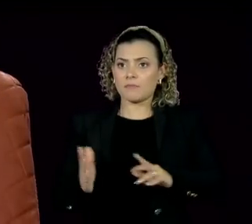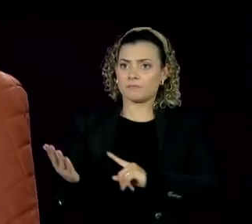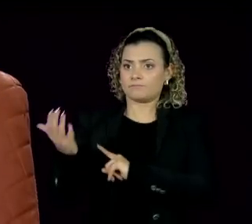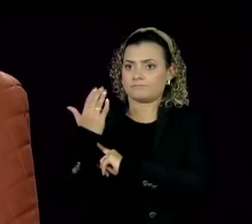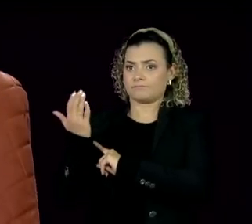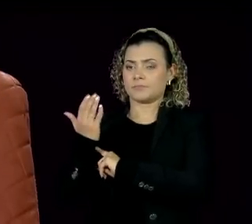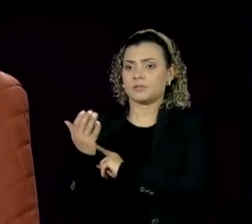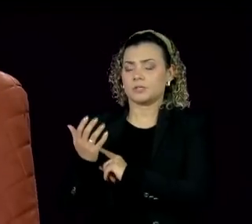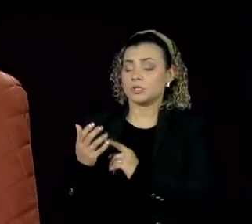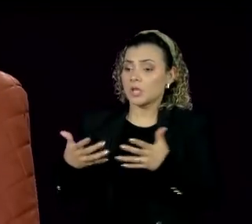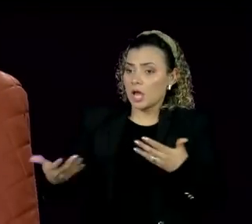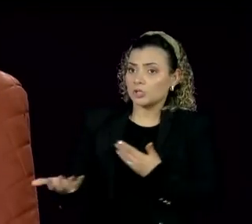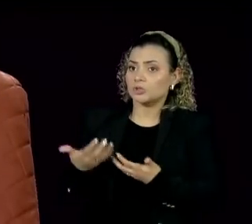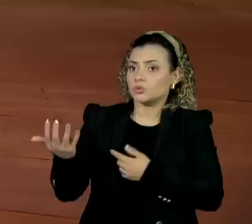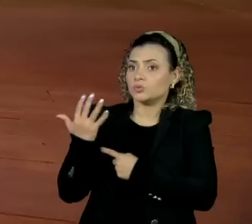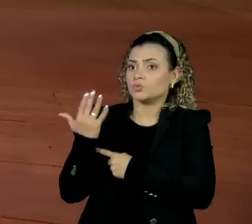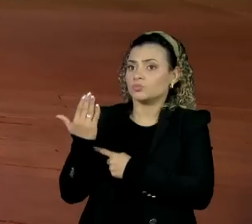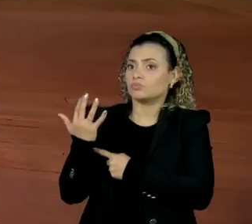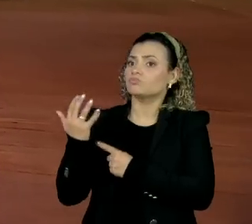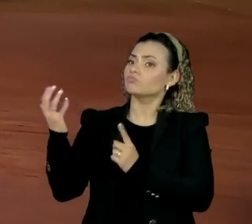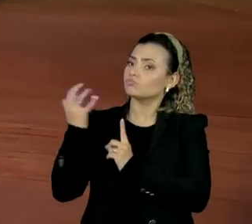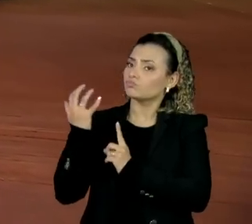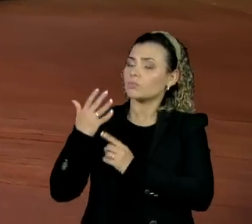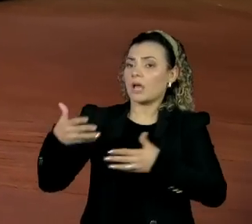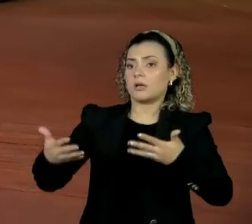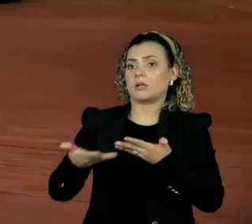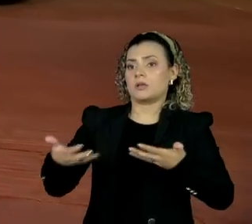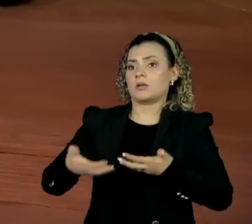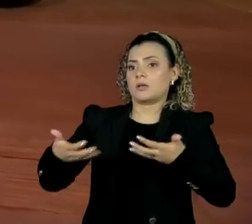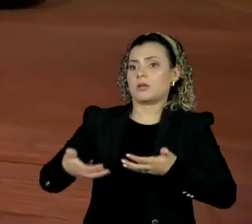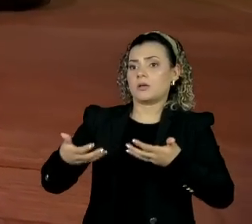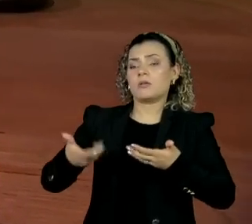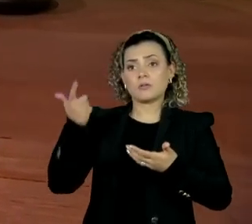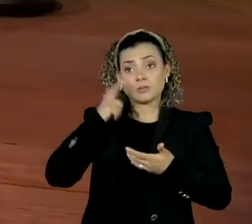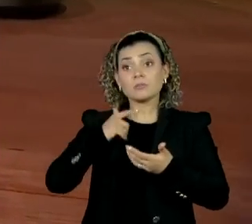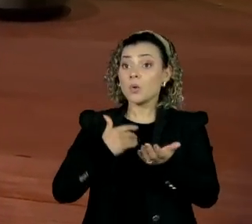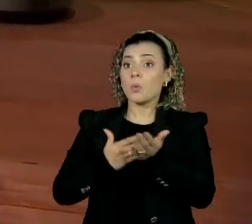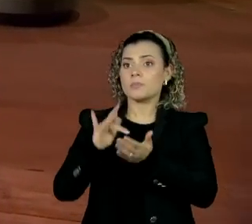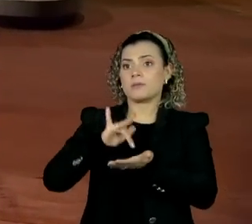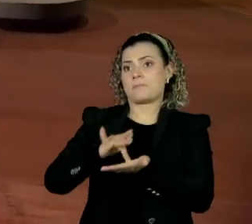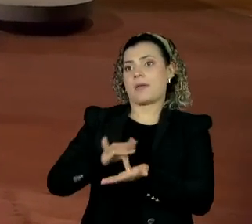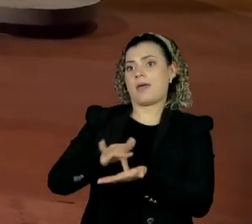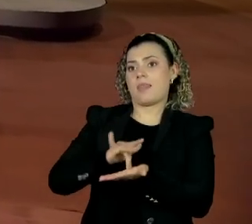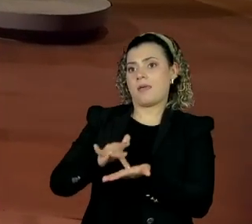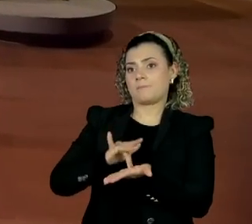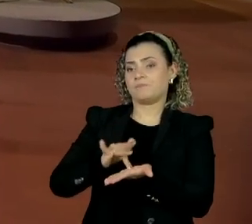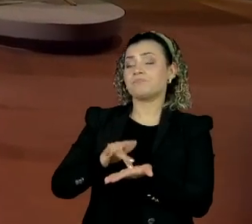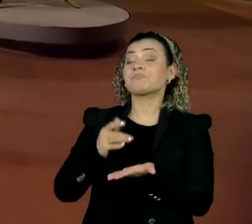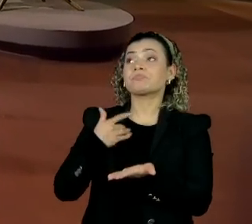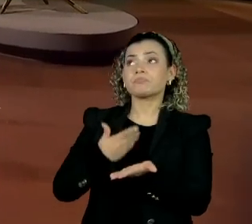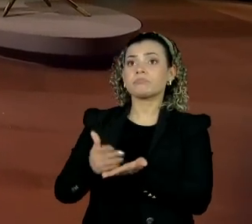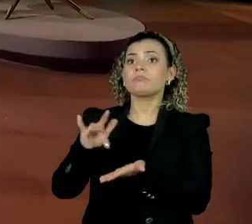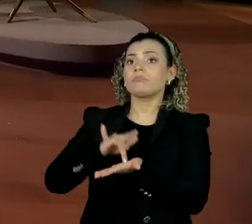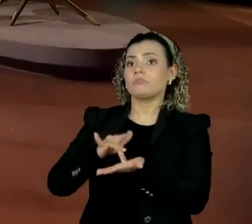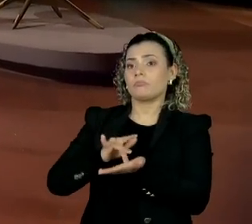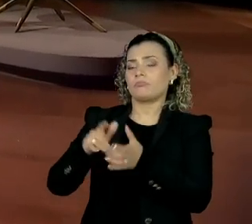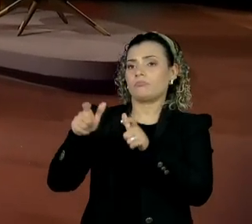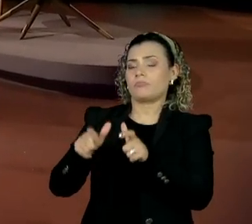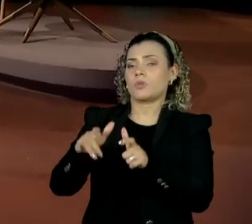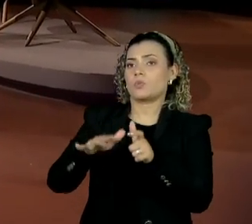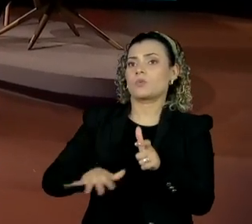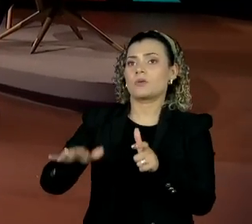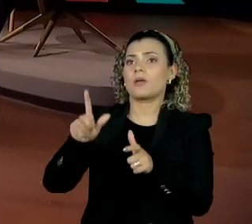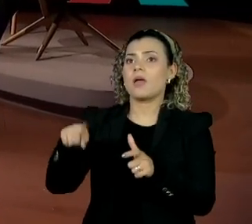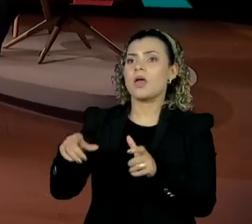refletir no pé, na andada. E aí eu comecei o balé assim, e comecei num lugar que era até também, né, de